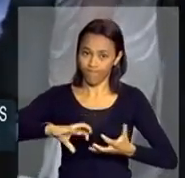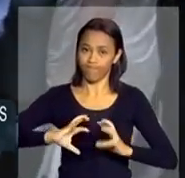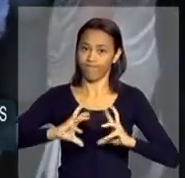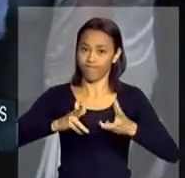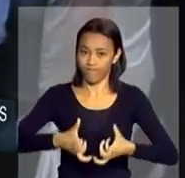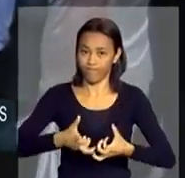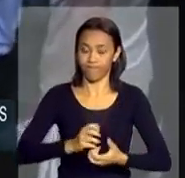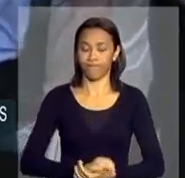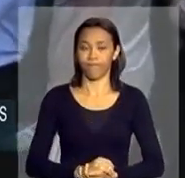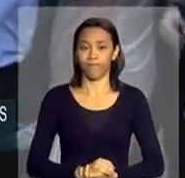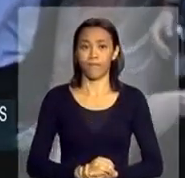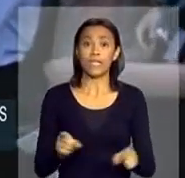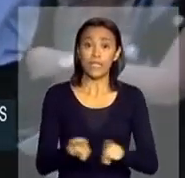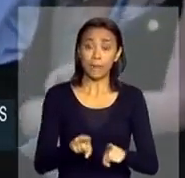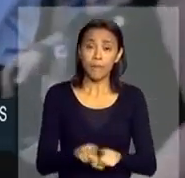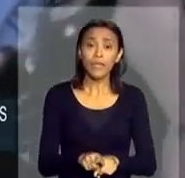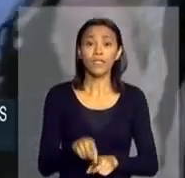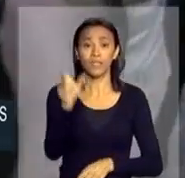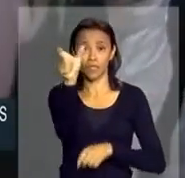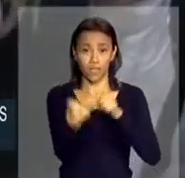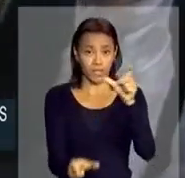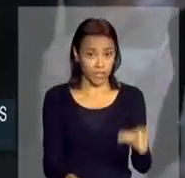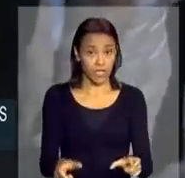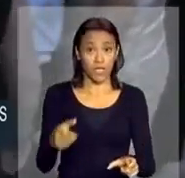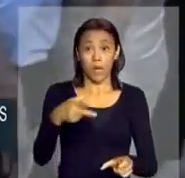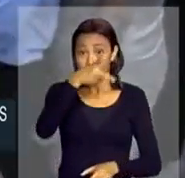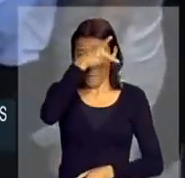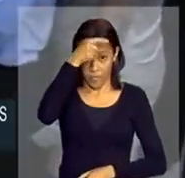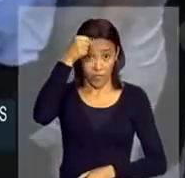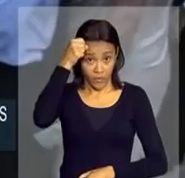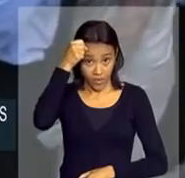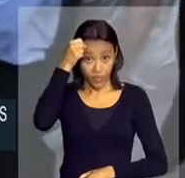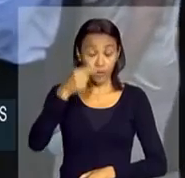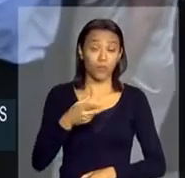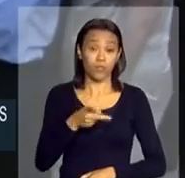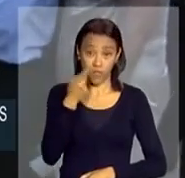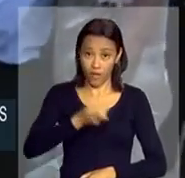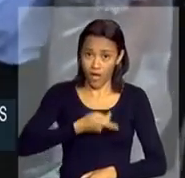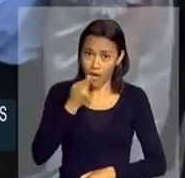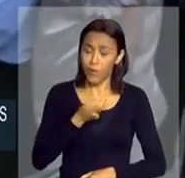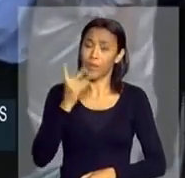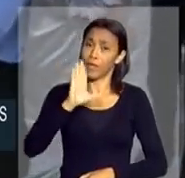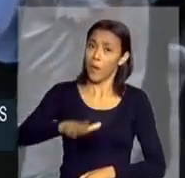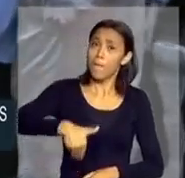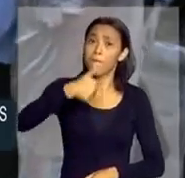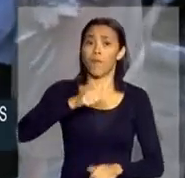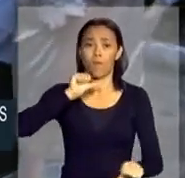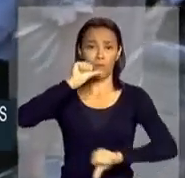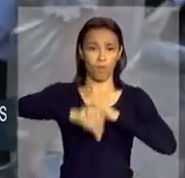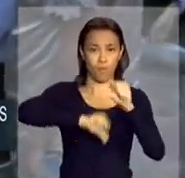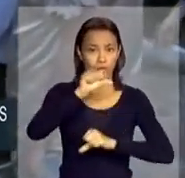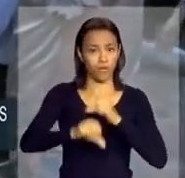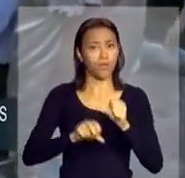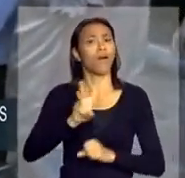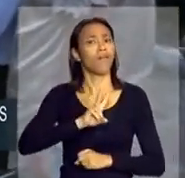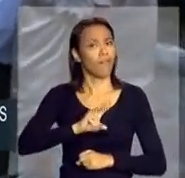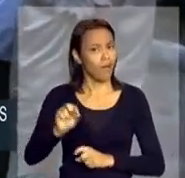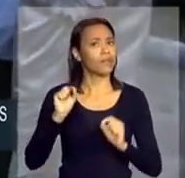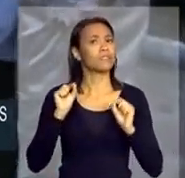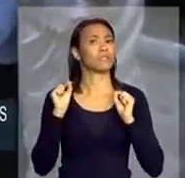retroescavadeiras. Segundo os prefeitos, a maior modificação proporcionada pela retroescavadeira vai ser mesmo